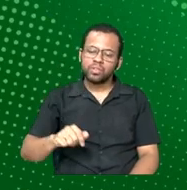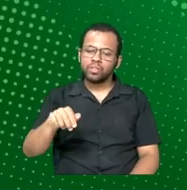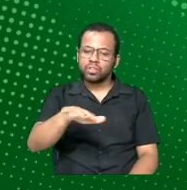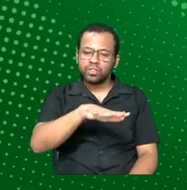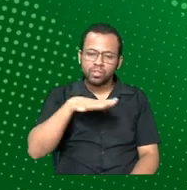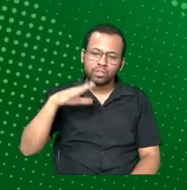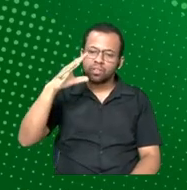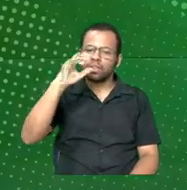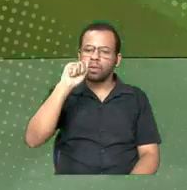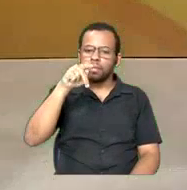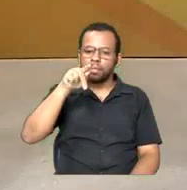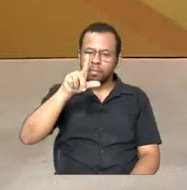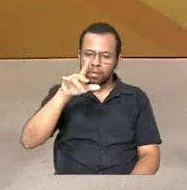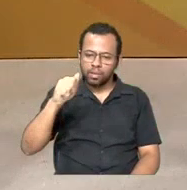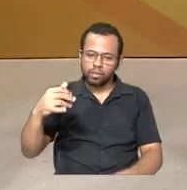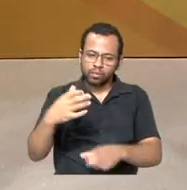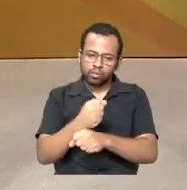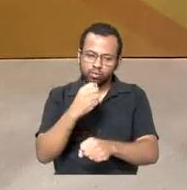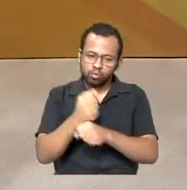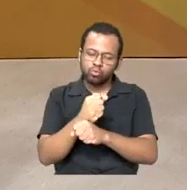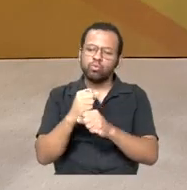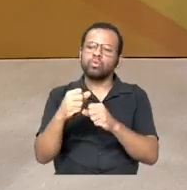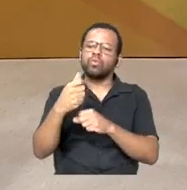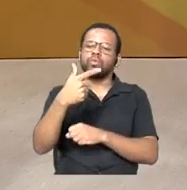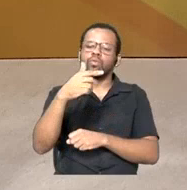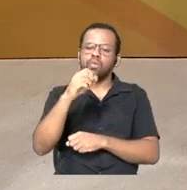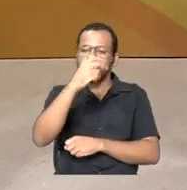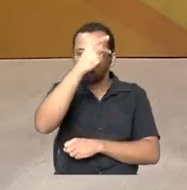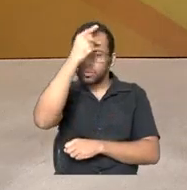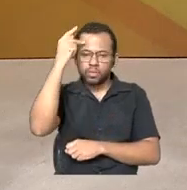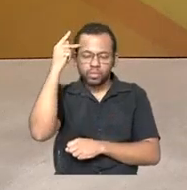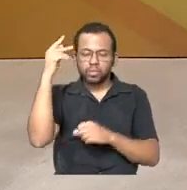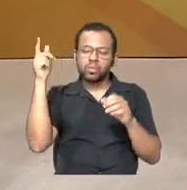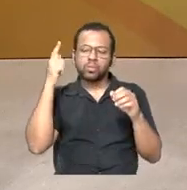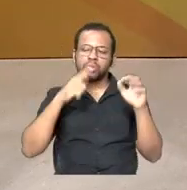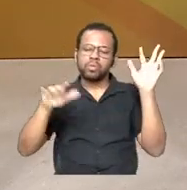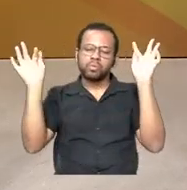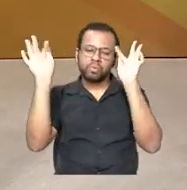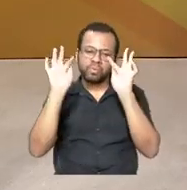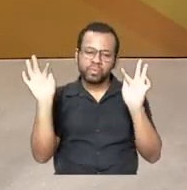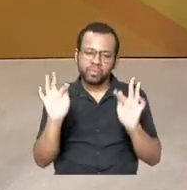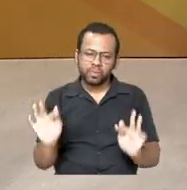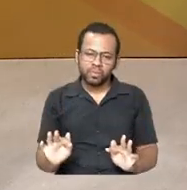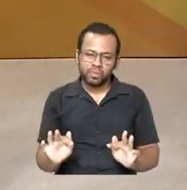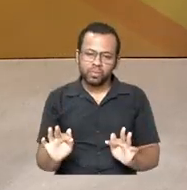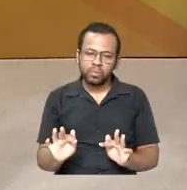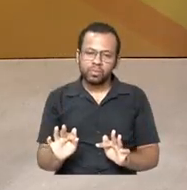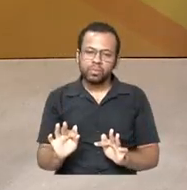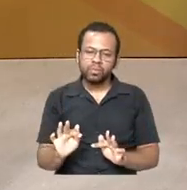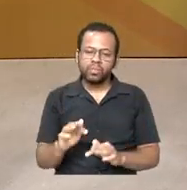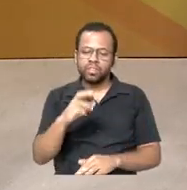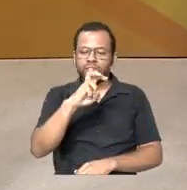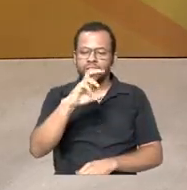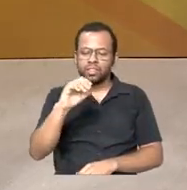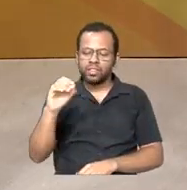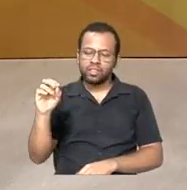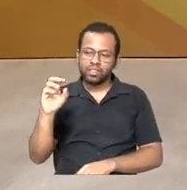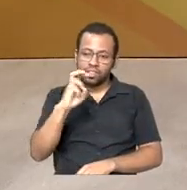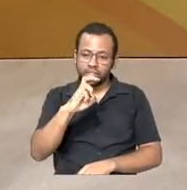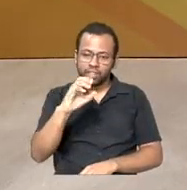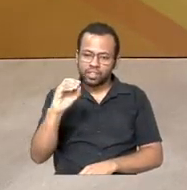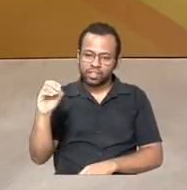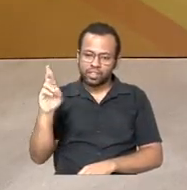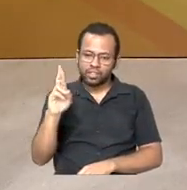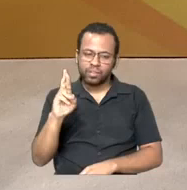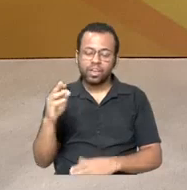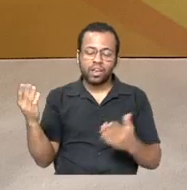Capela r$ 500 E fechamos o time aí ó das felizardas dos felizardos que levaram r$ 500 o